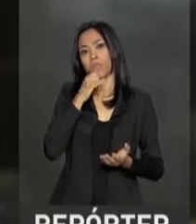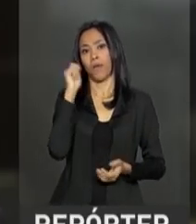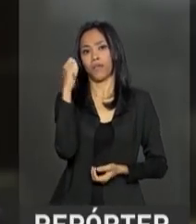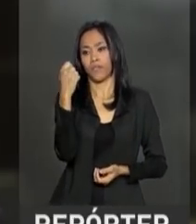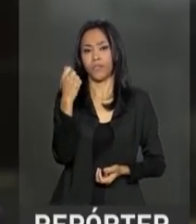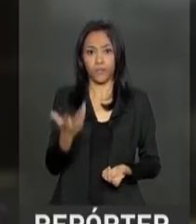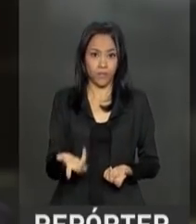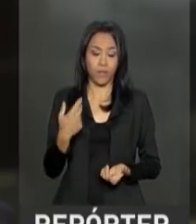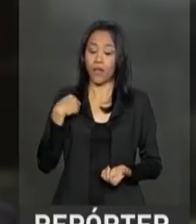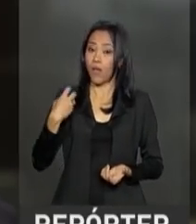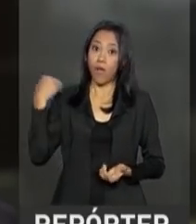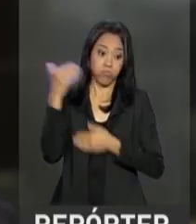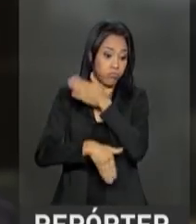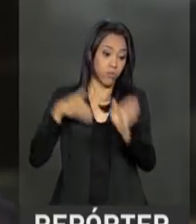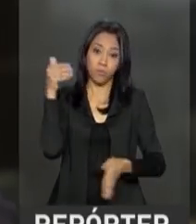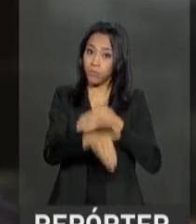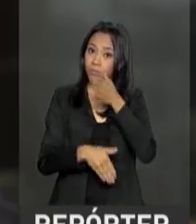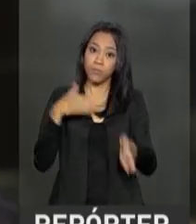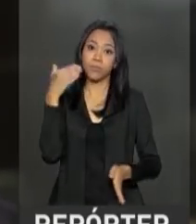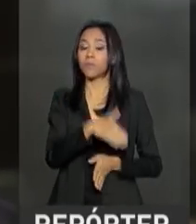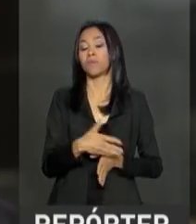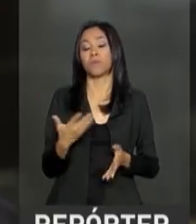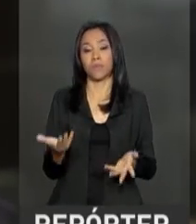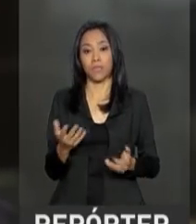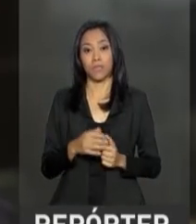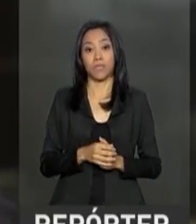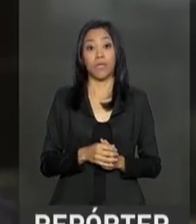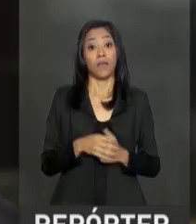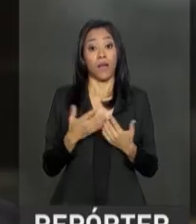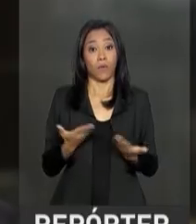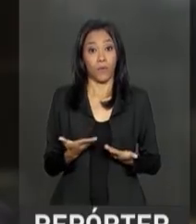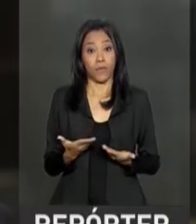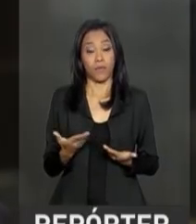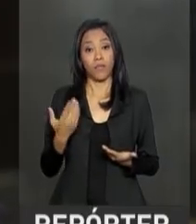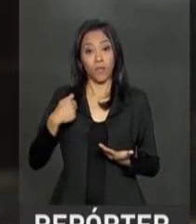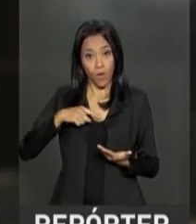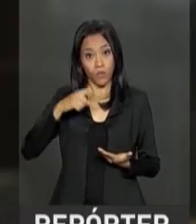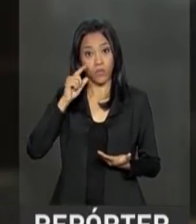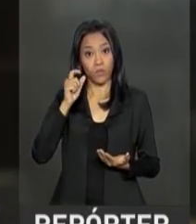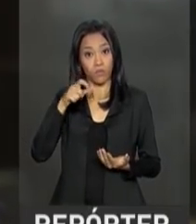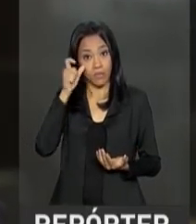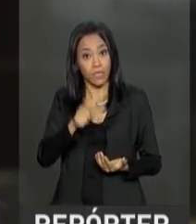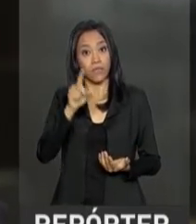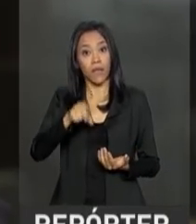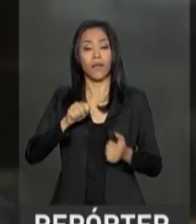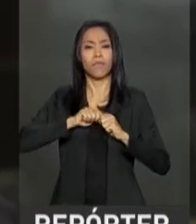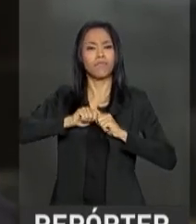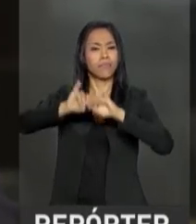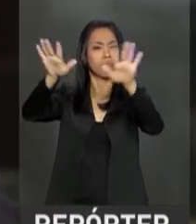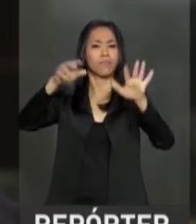então um fluxo muito grande amigo próximo e grande a agora é nossa intenção é ampliar inclusive para a china